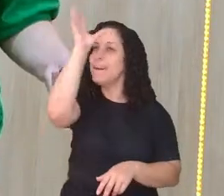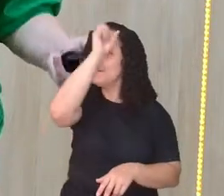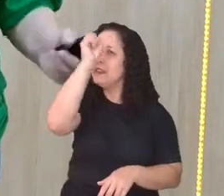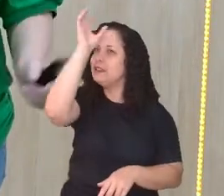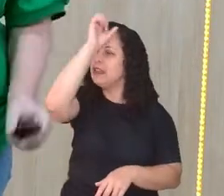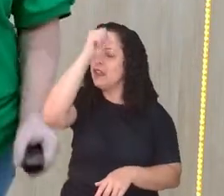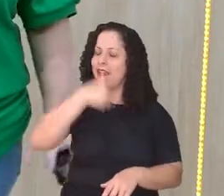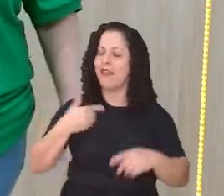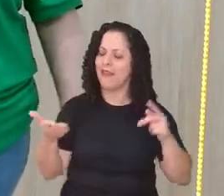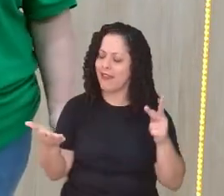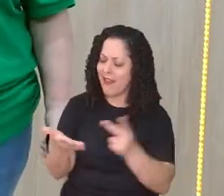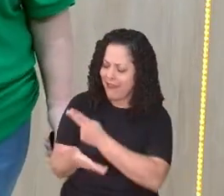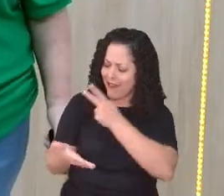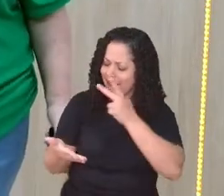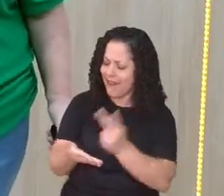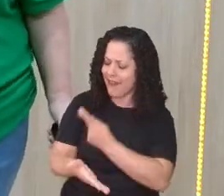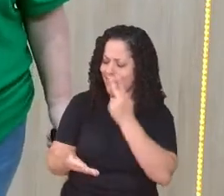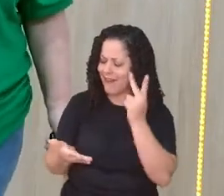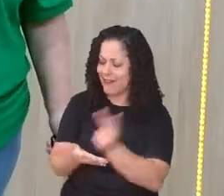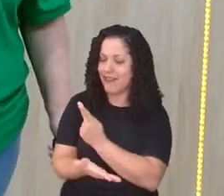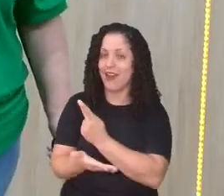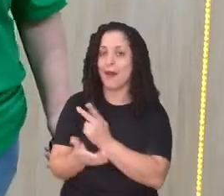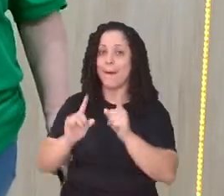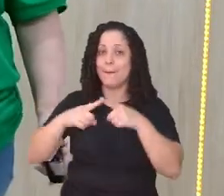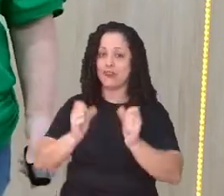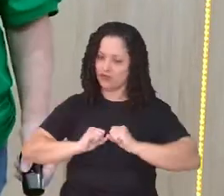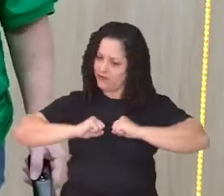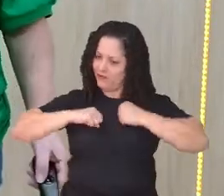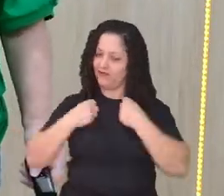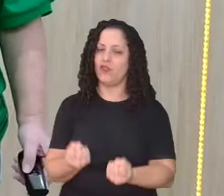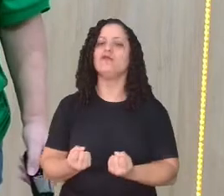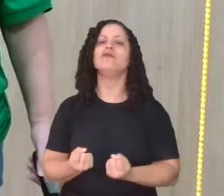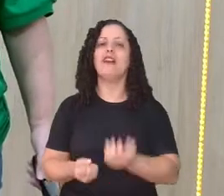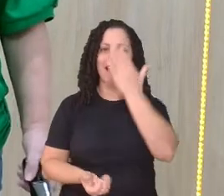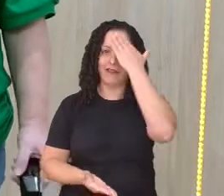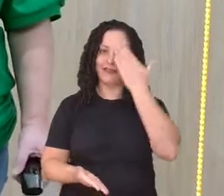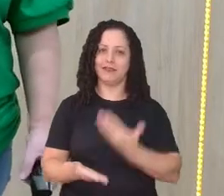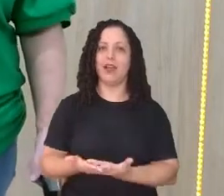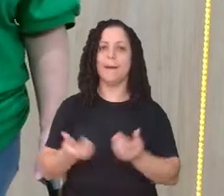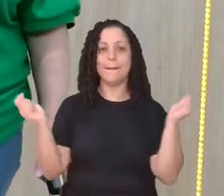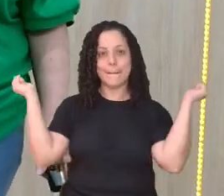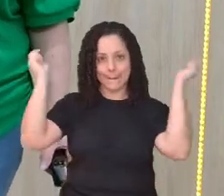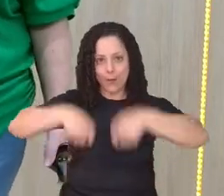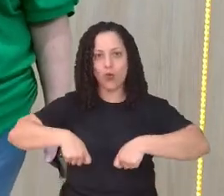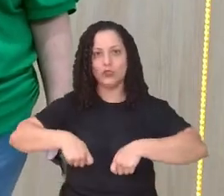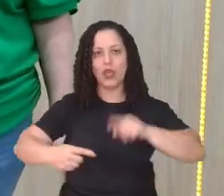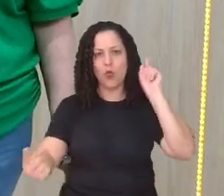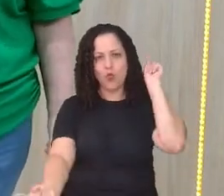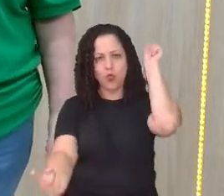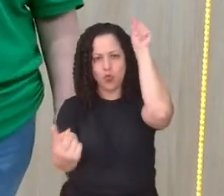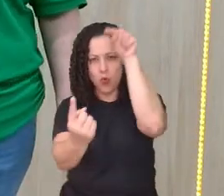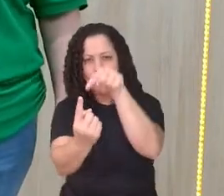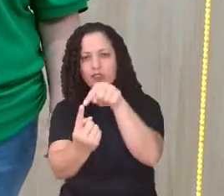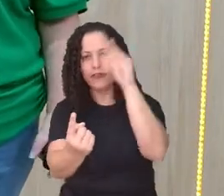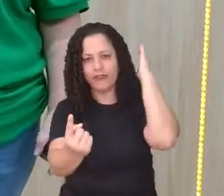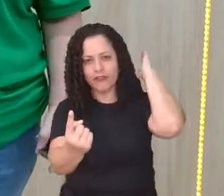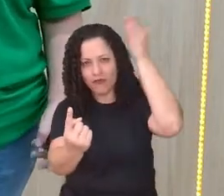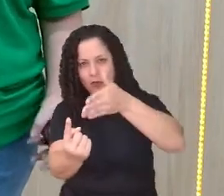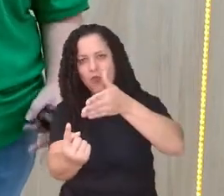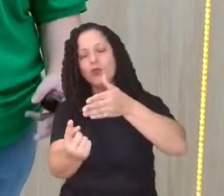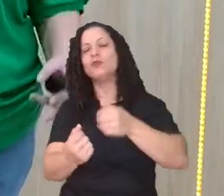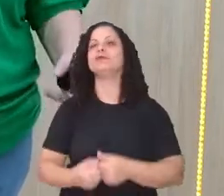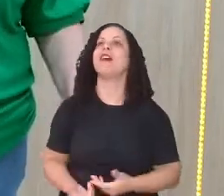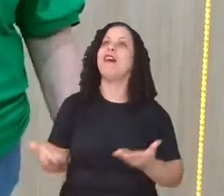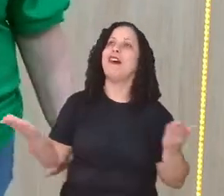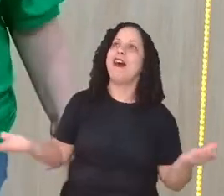os erros, acreditando em você, porque você pode. Bota o objetivo lá. Ah,